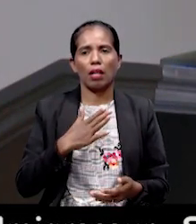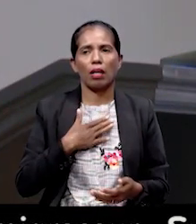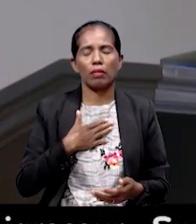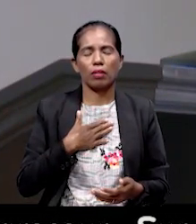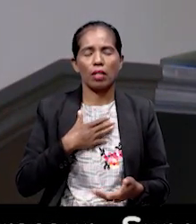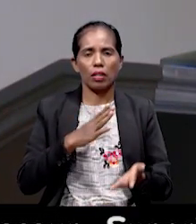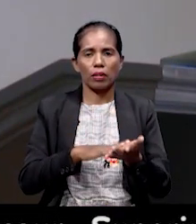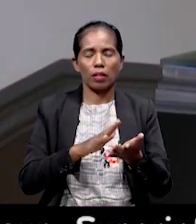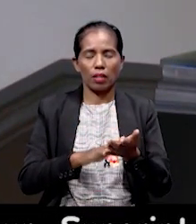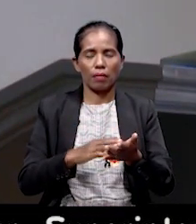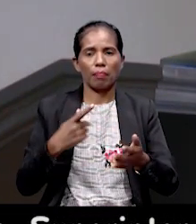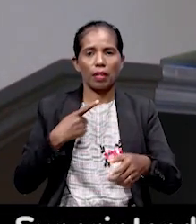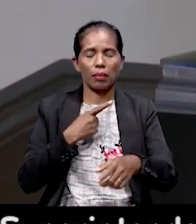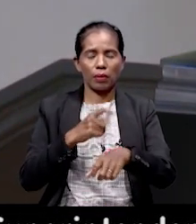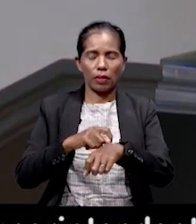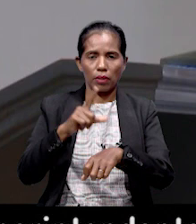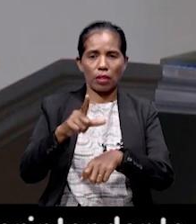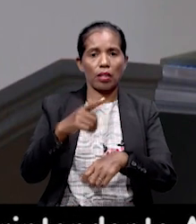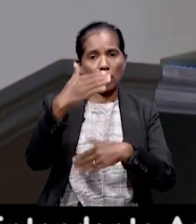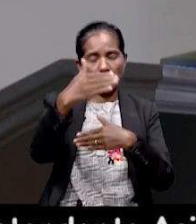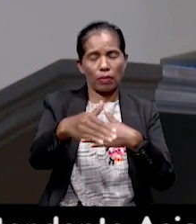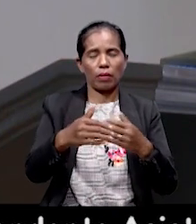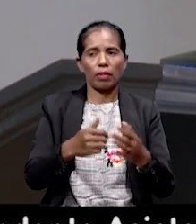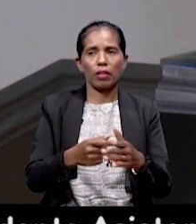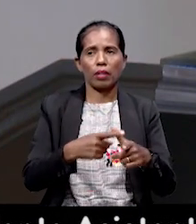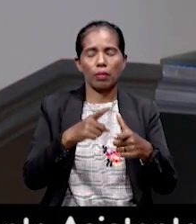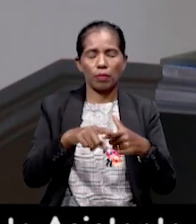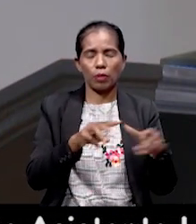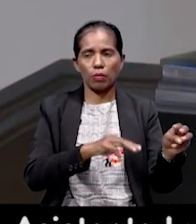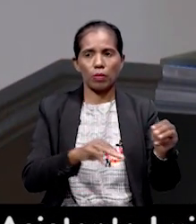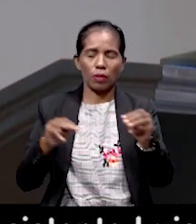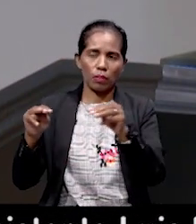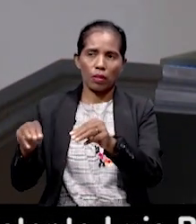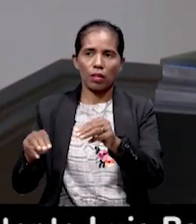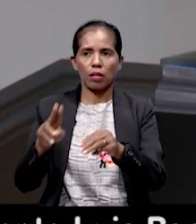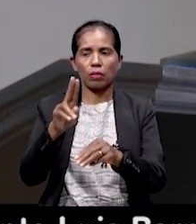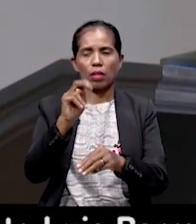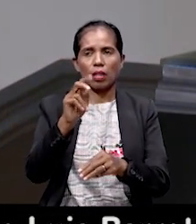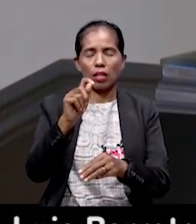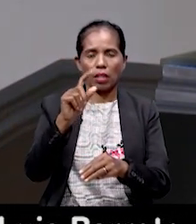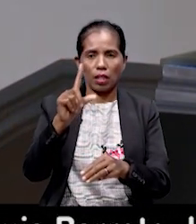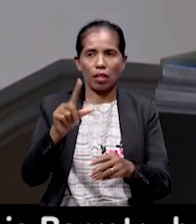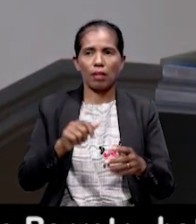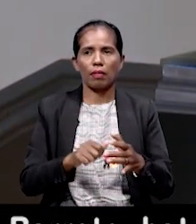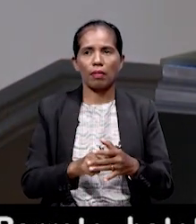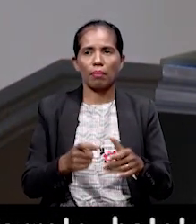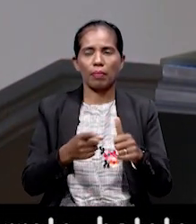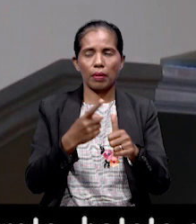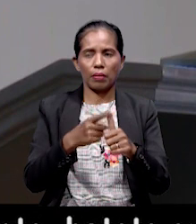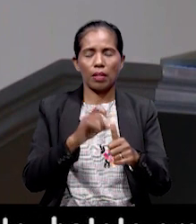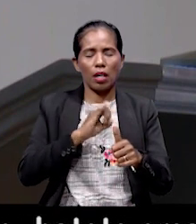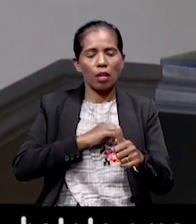Parlamento Nasional ni oi. Depois muda vai ya liceu agora UNTL. Au primeira vez tama